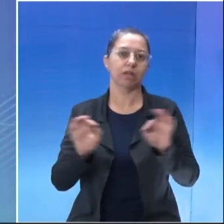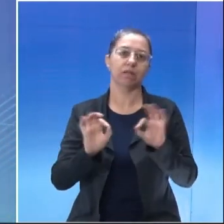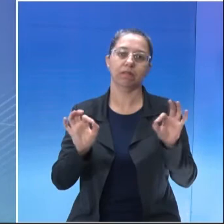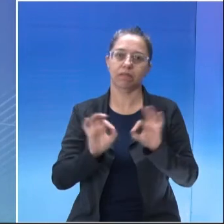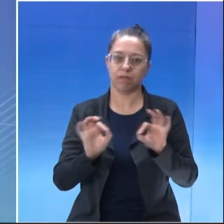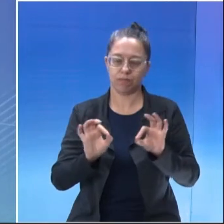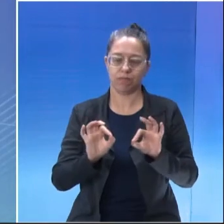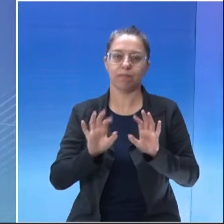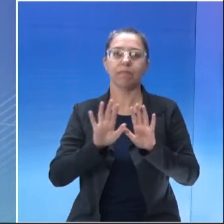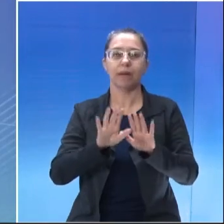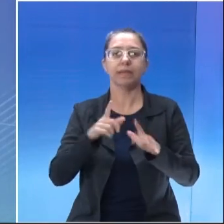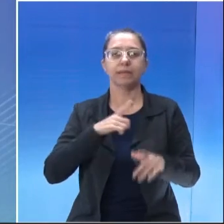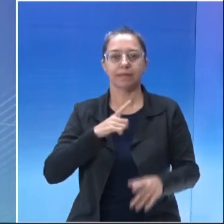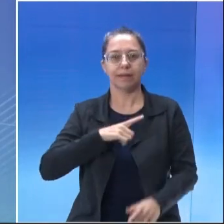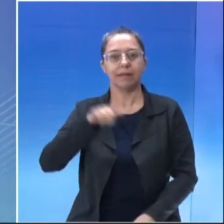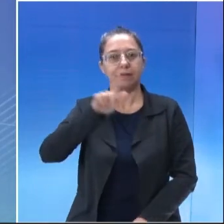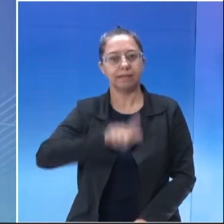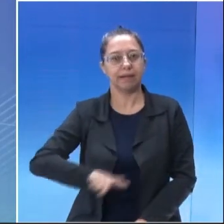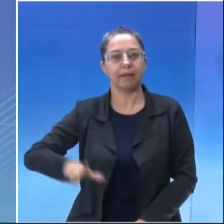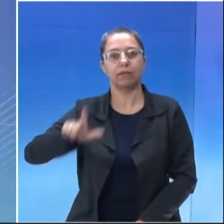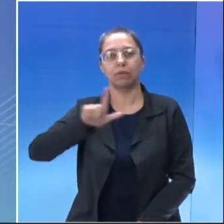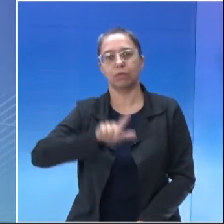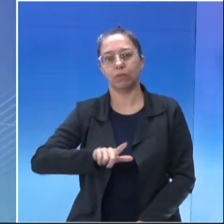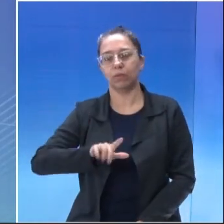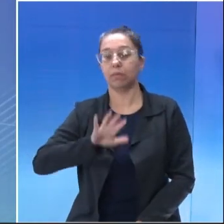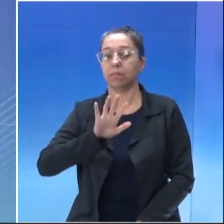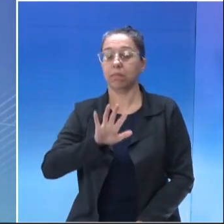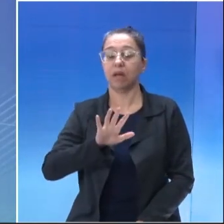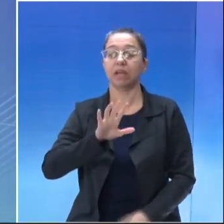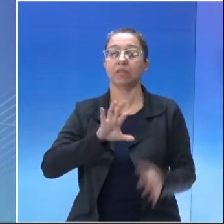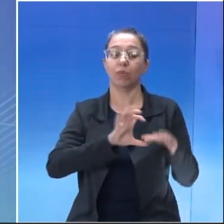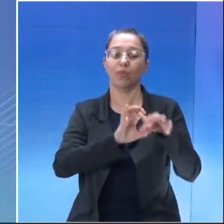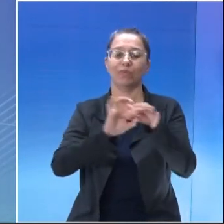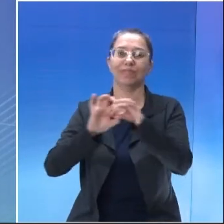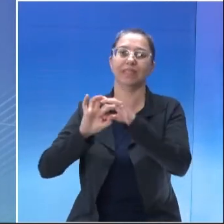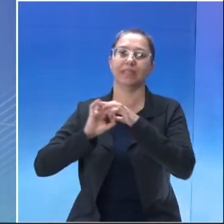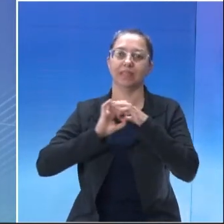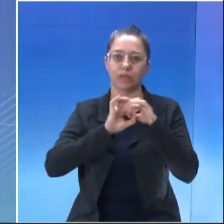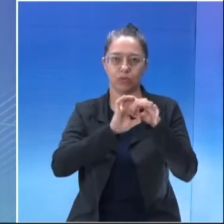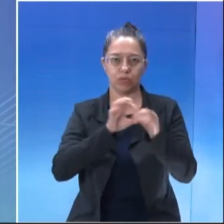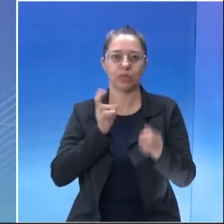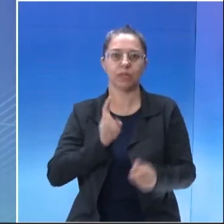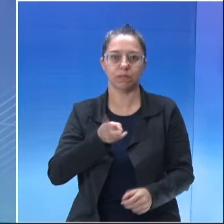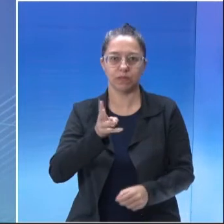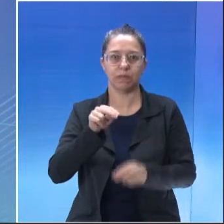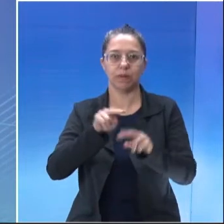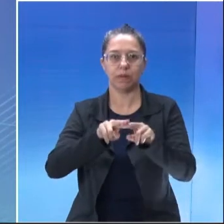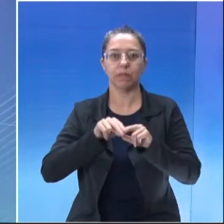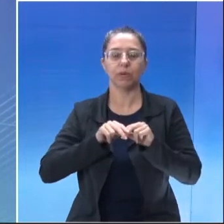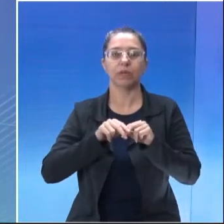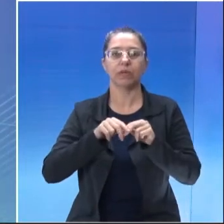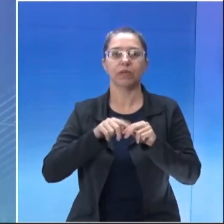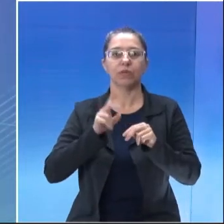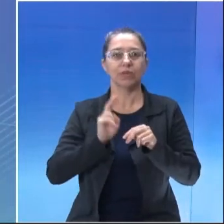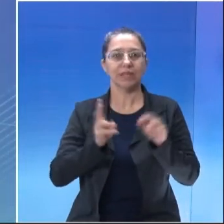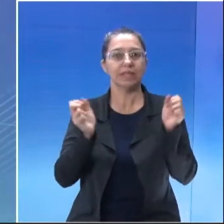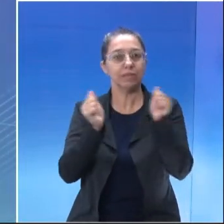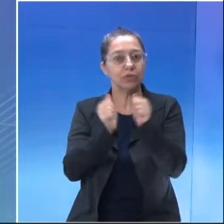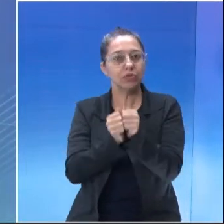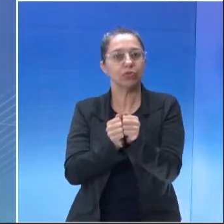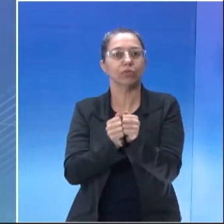a literatura, mas ela é totalmente contextualizada. Né? Por isso que trabalha, então, esses